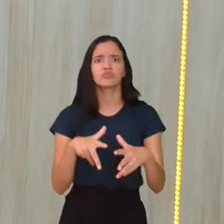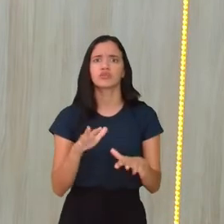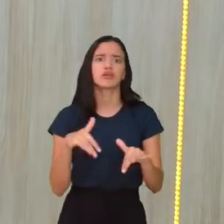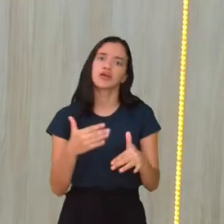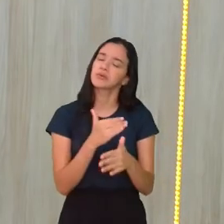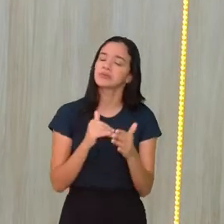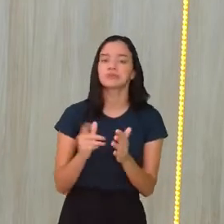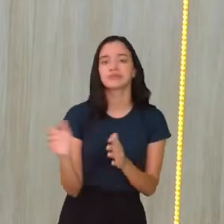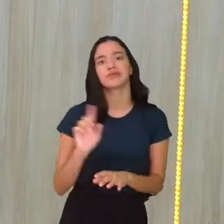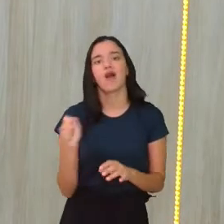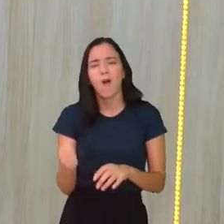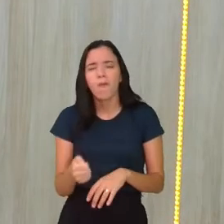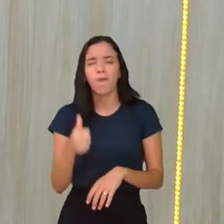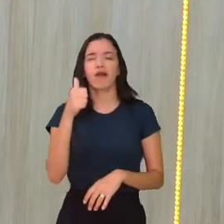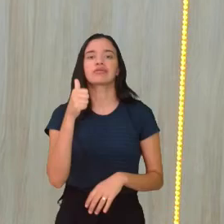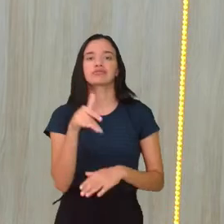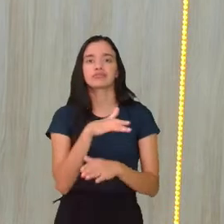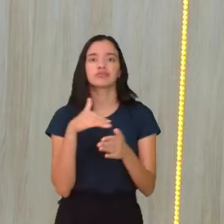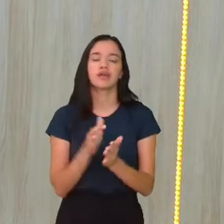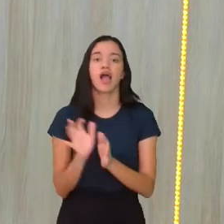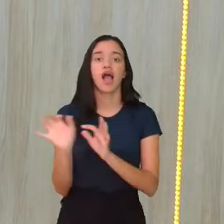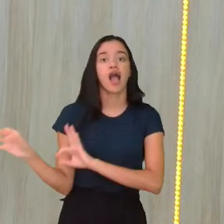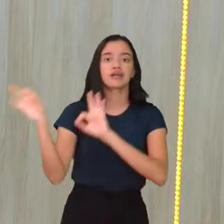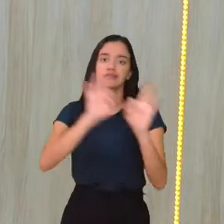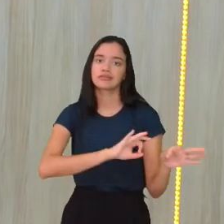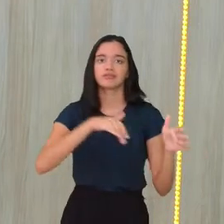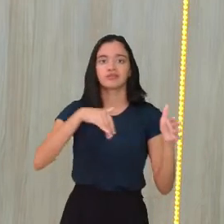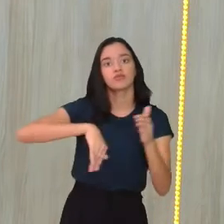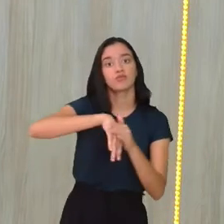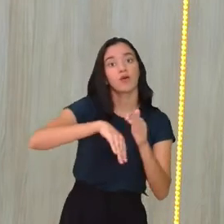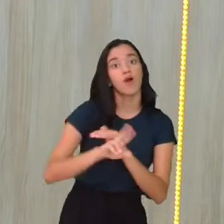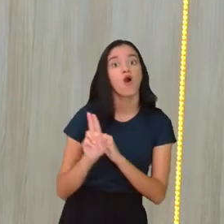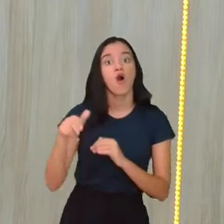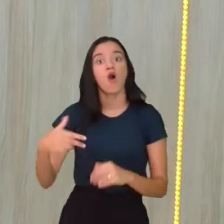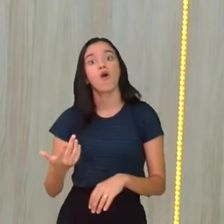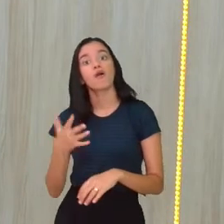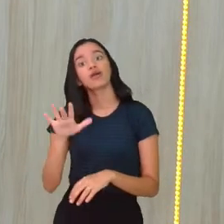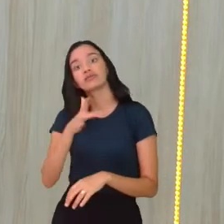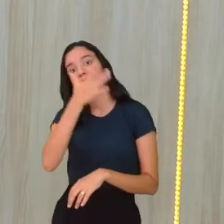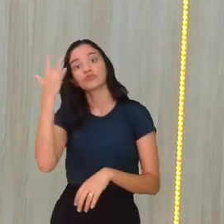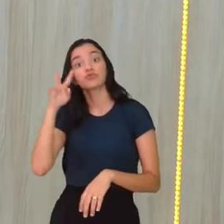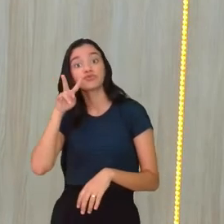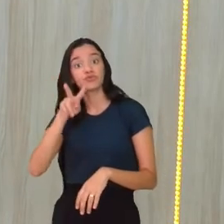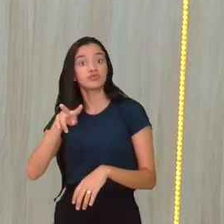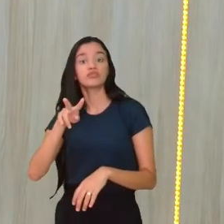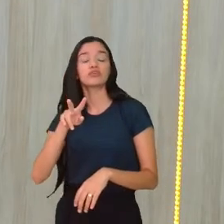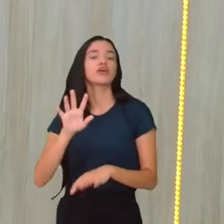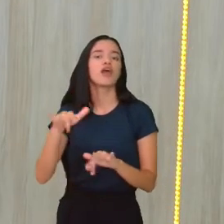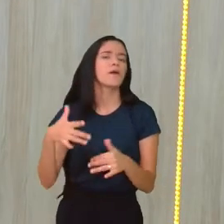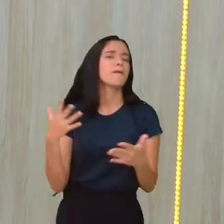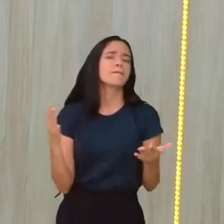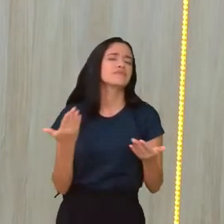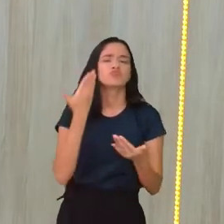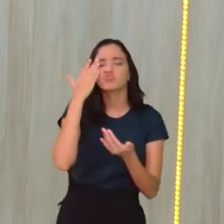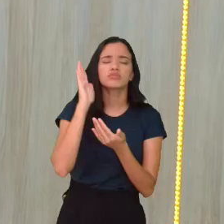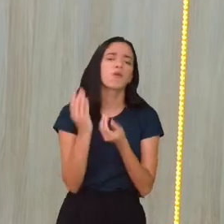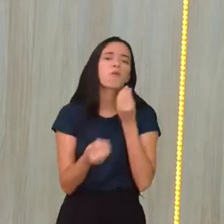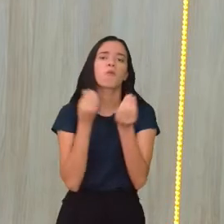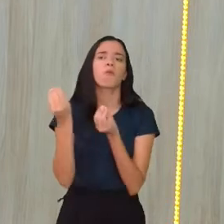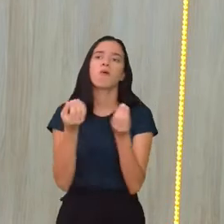mundo não, né? Mas quase todo mundo assiste futebol, ou pelo menos escuta falar, mas não sabe como as coisas acontecem,